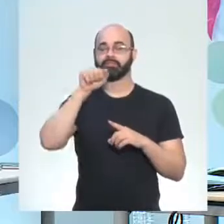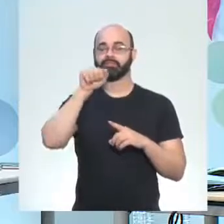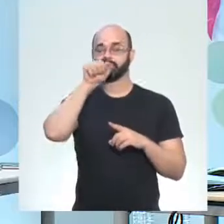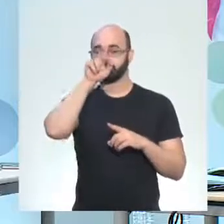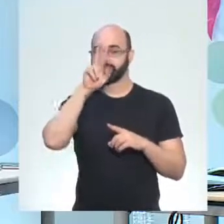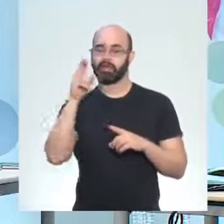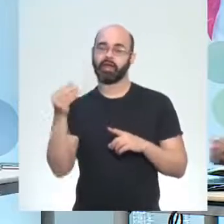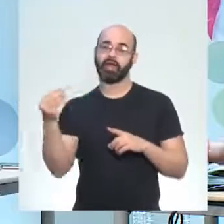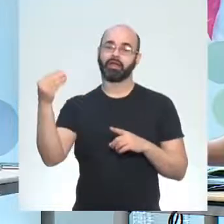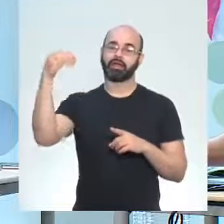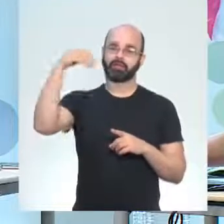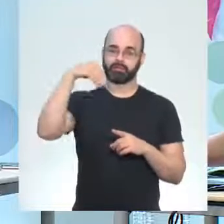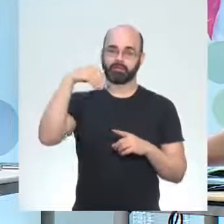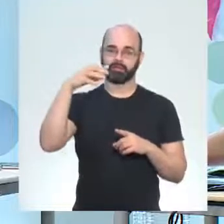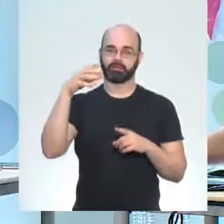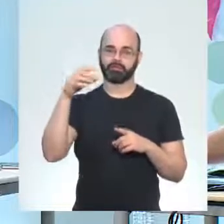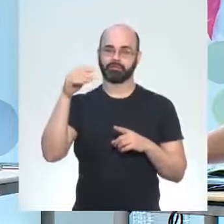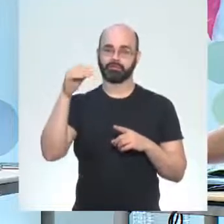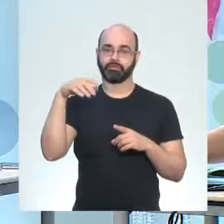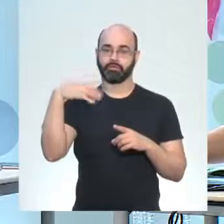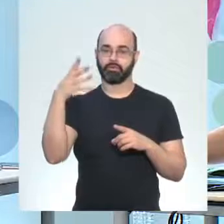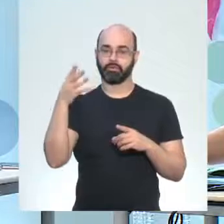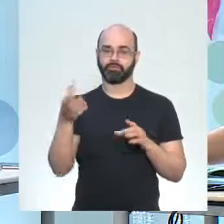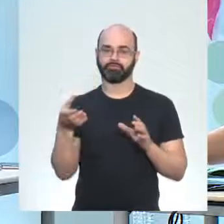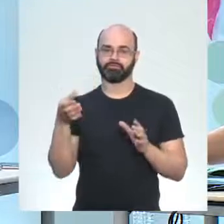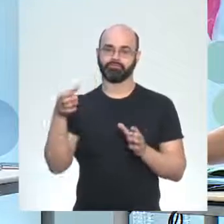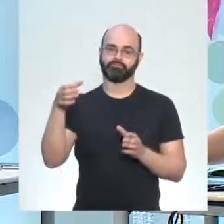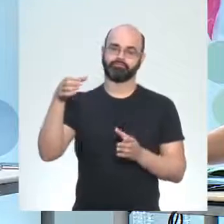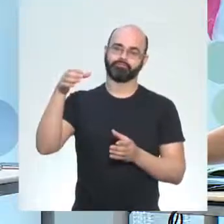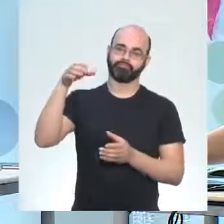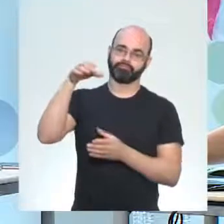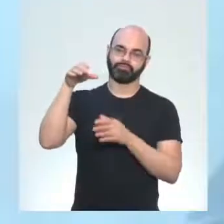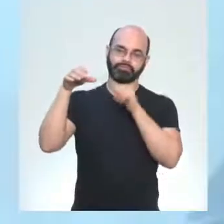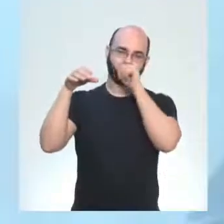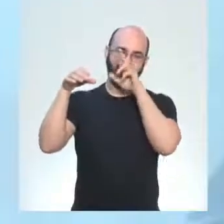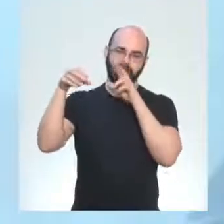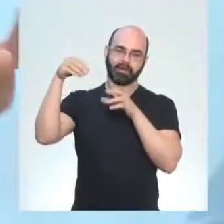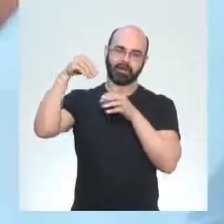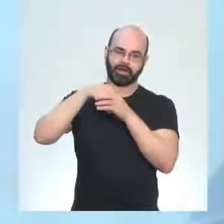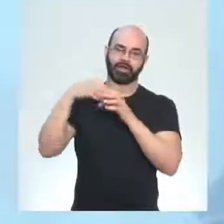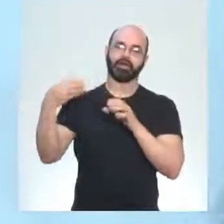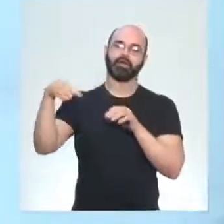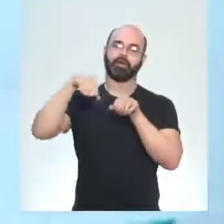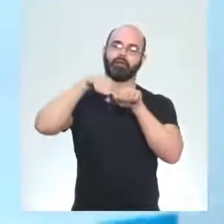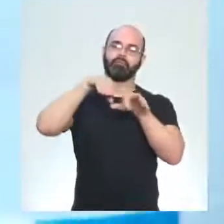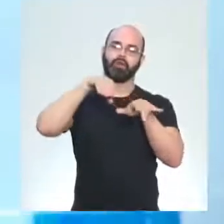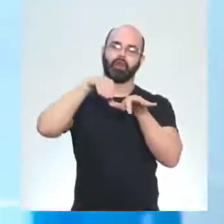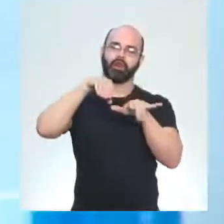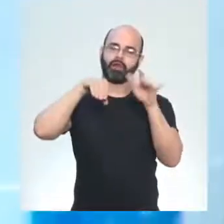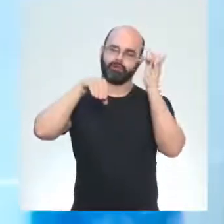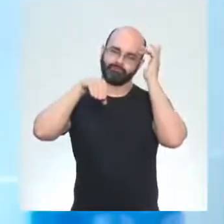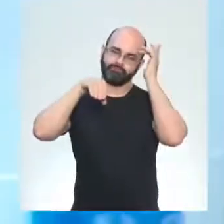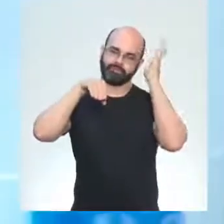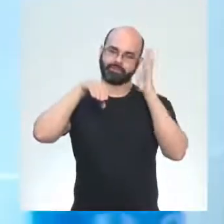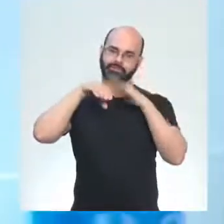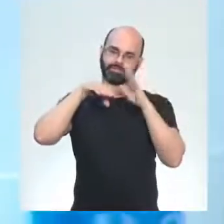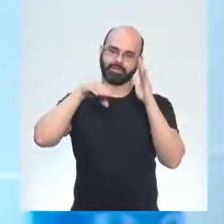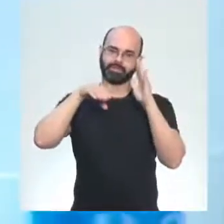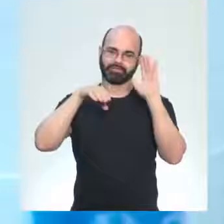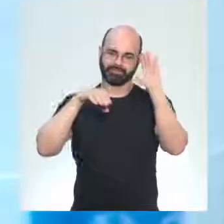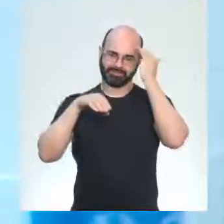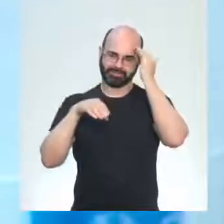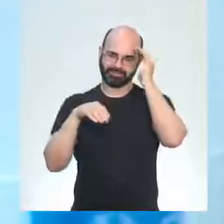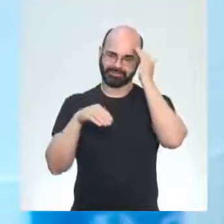percebe que todas as vezes que você deita assim a garrafa um pouquinho deixando o ar entrar, o líquido sai com muito mais facilidade de dentro. Tá